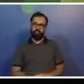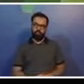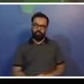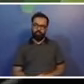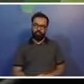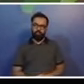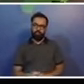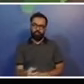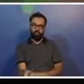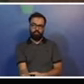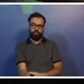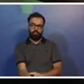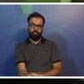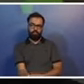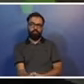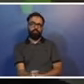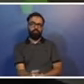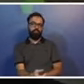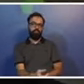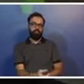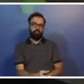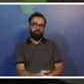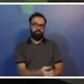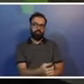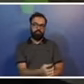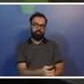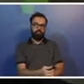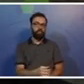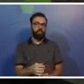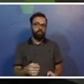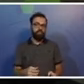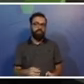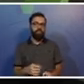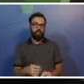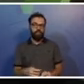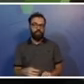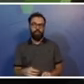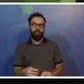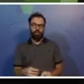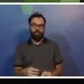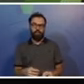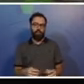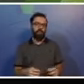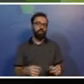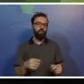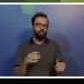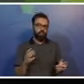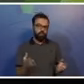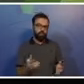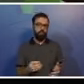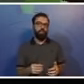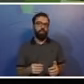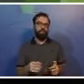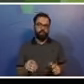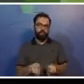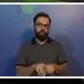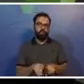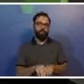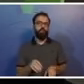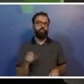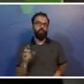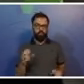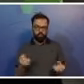O processo completo é, eu estaria subtraindo 10 aqui, e como a equação é tipo uma